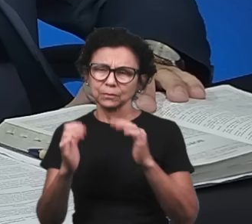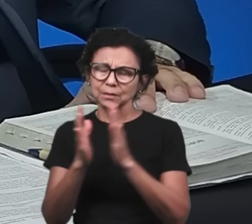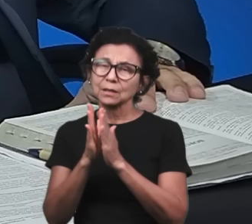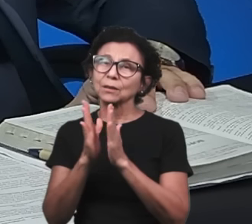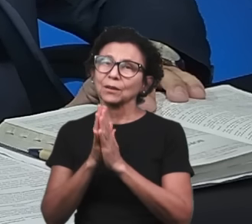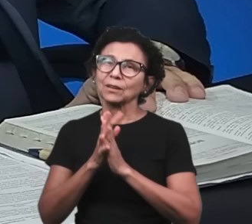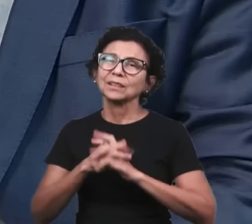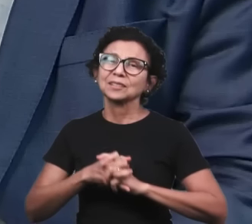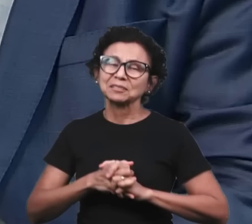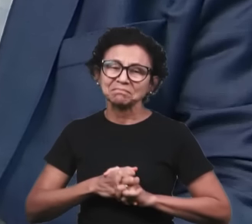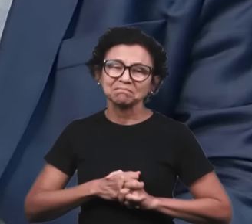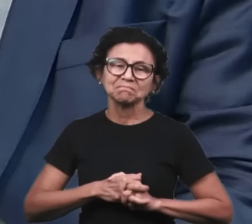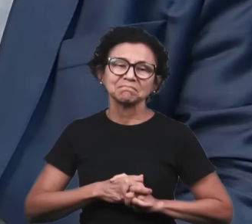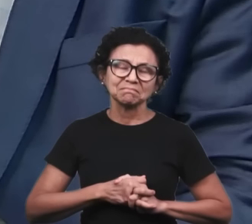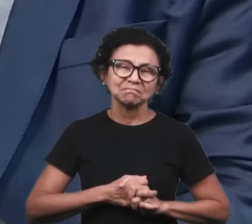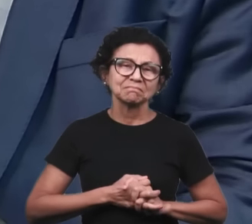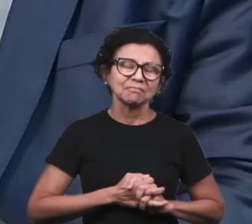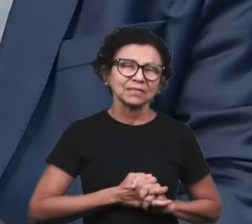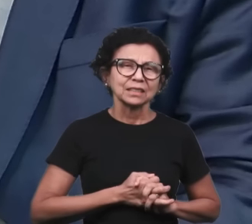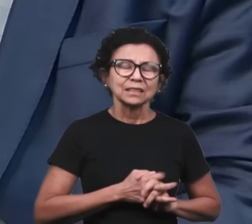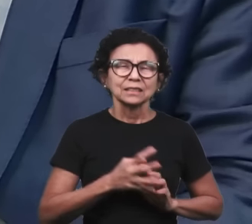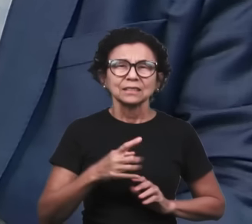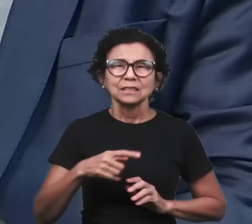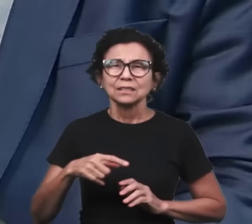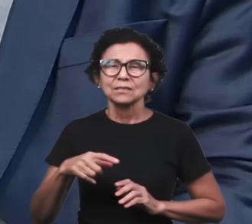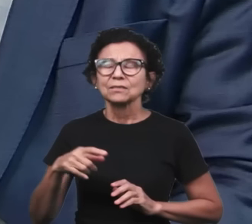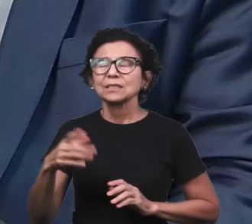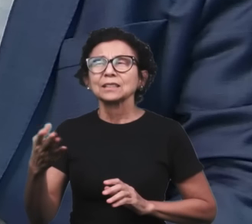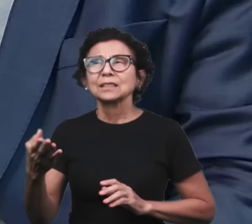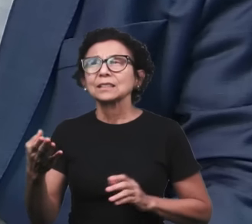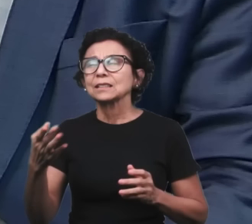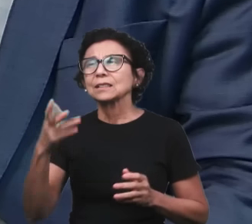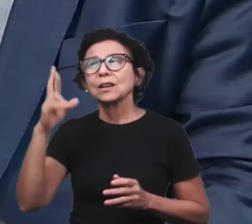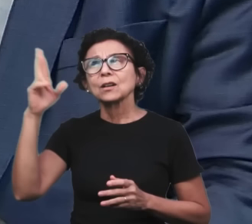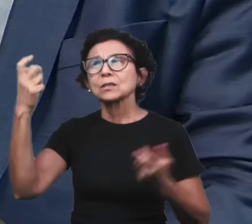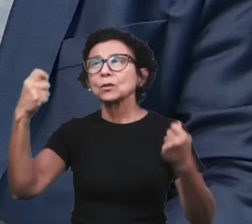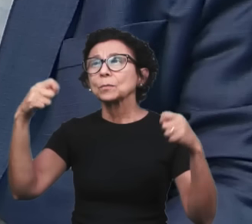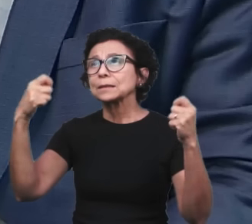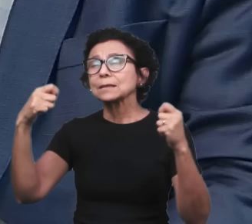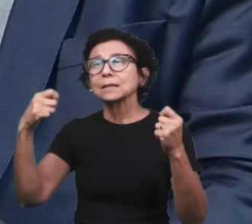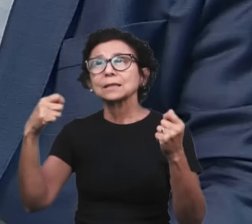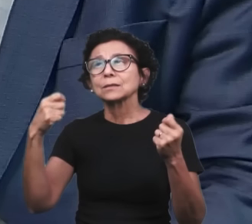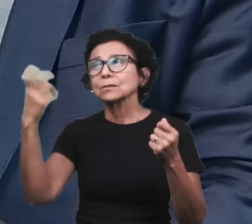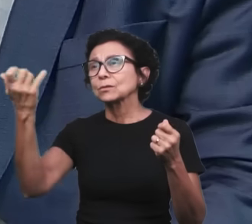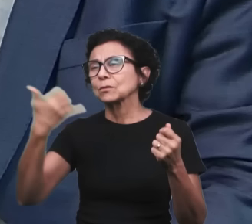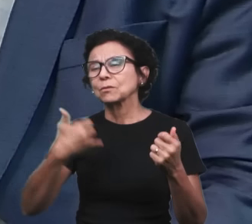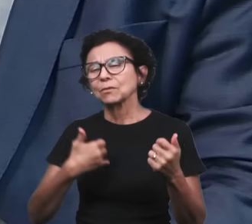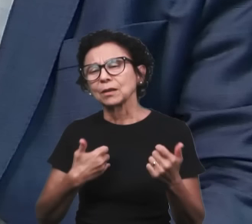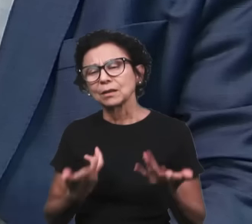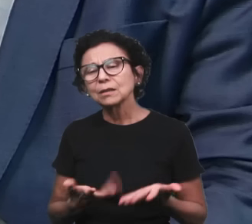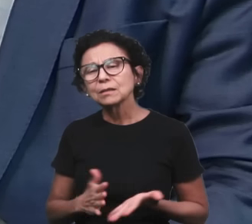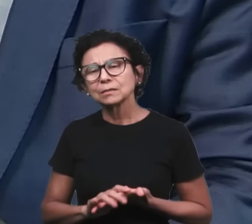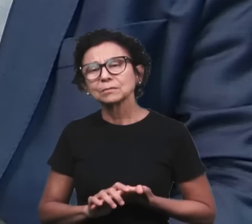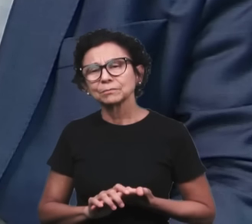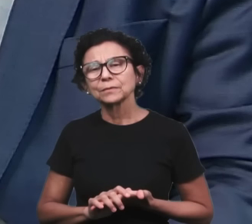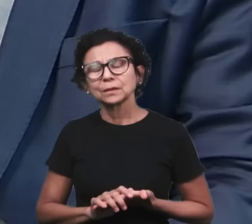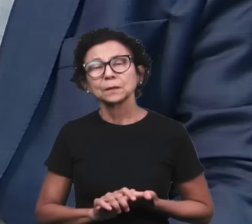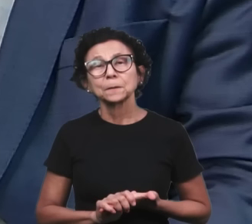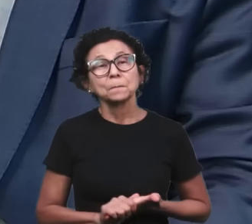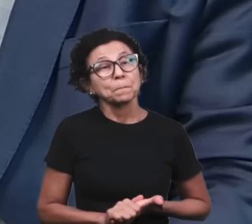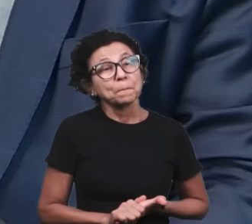de vigília, a pessoa vai procurar ouvir a voz de Deus, deixar seus questionamentos, né? E ainda